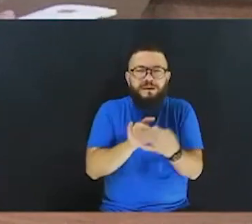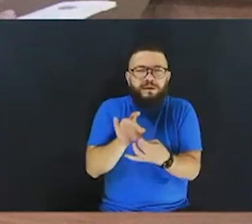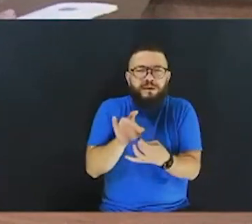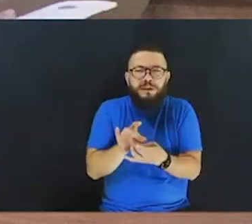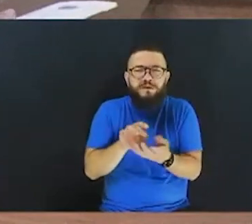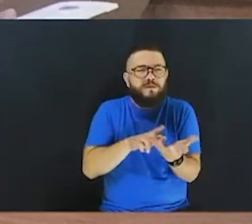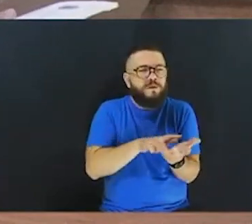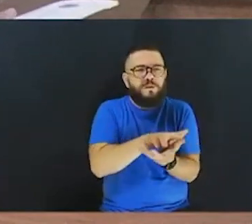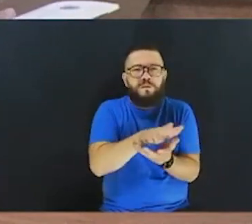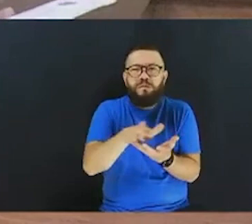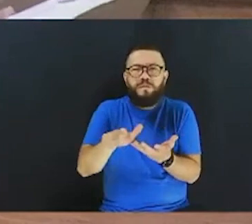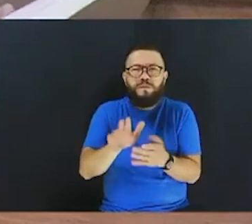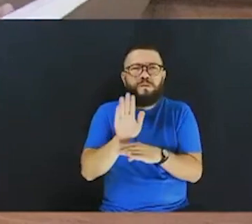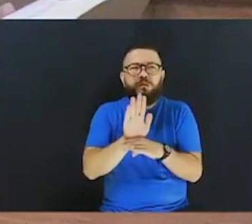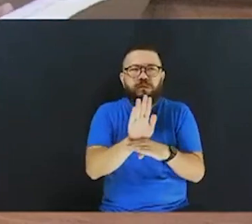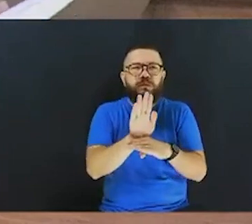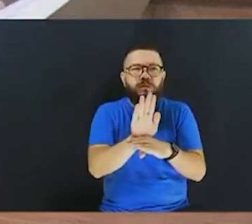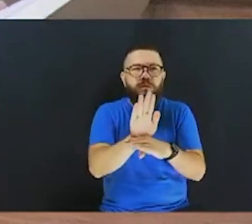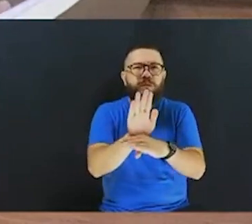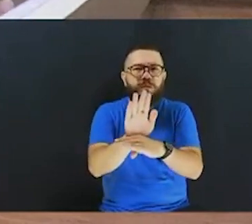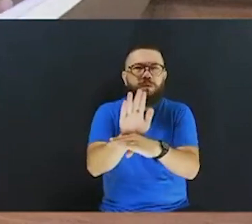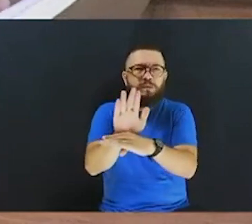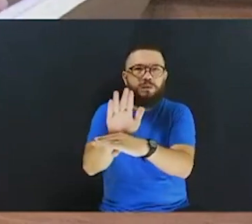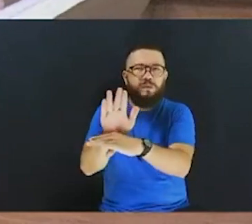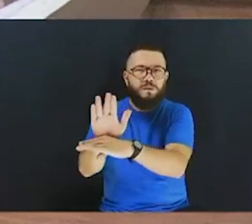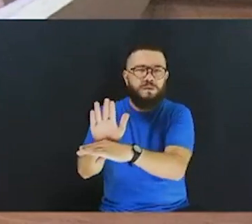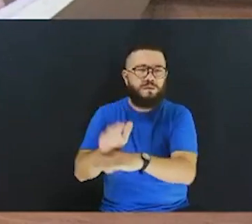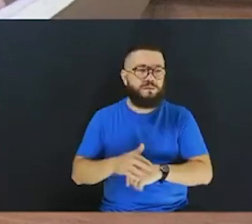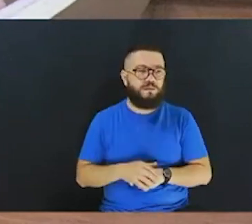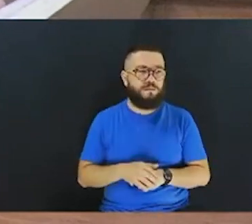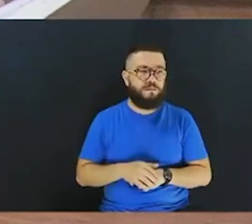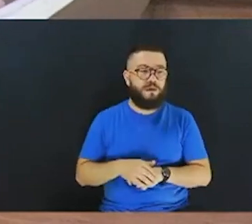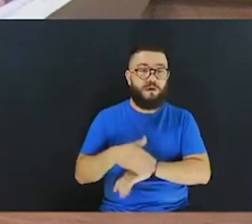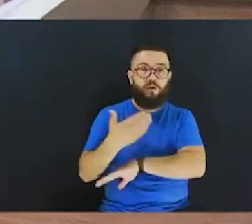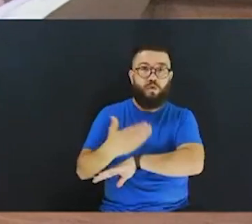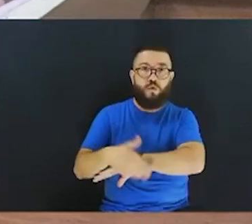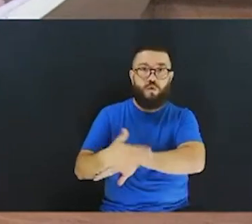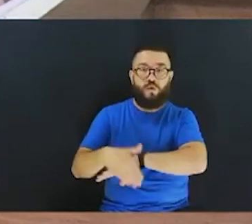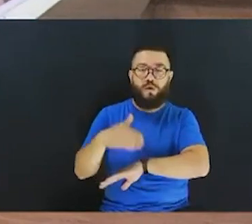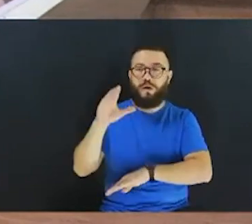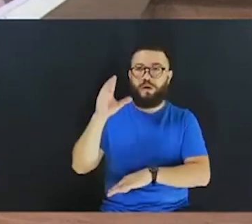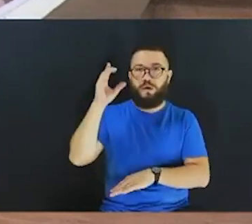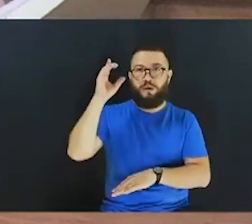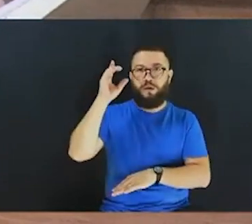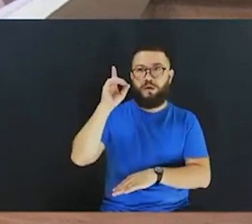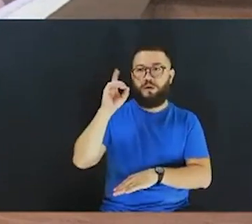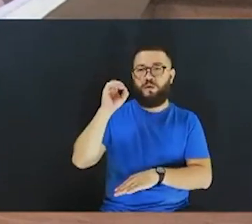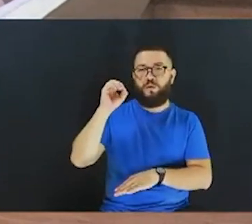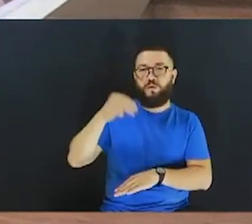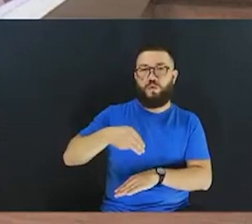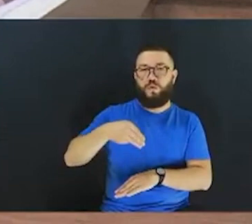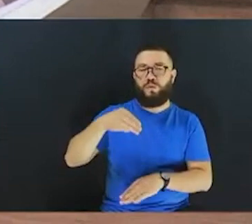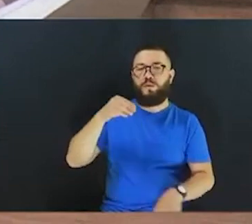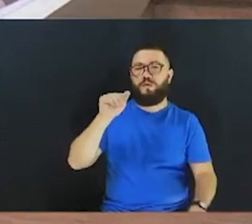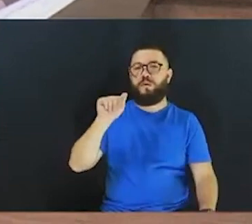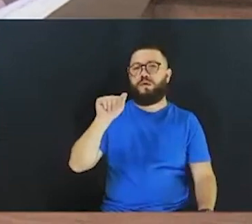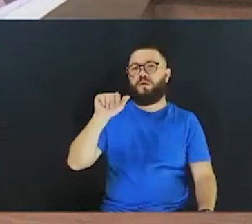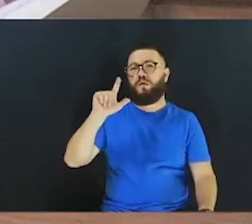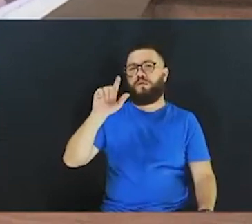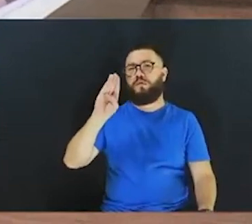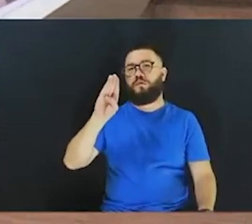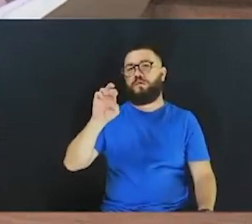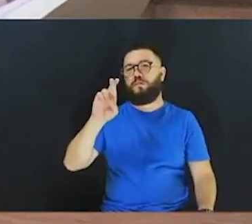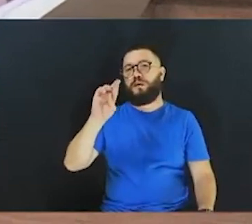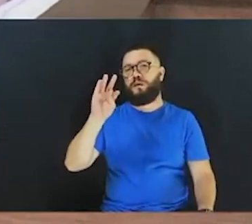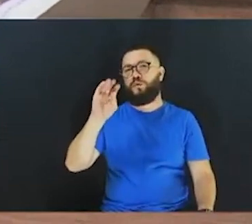as necessidades de cada cliente. Com sede na rua Dom Alberto Gonçalves, número 100, no bairro Mercês, Curitiba, Paraná, e